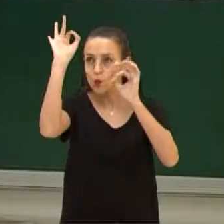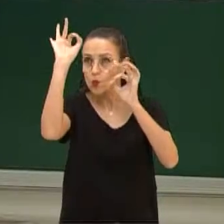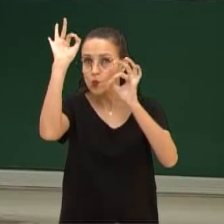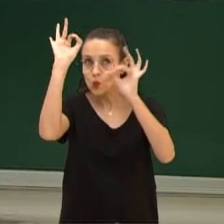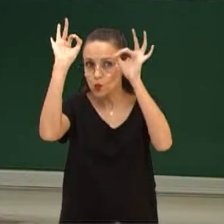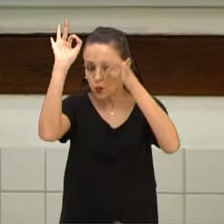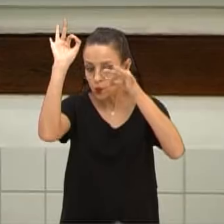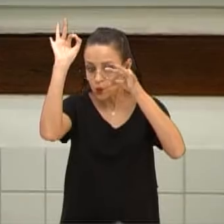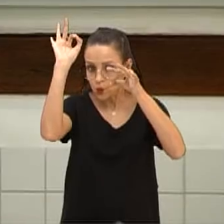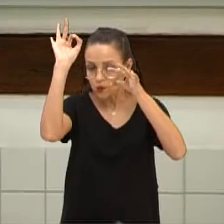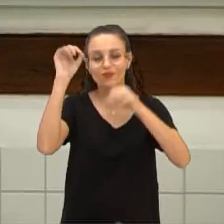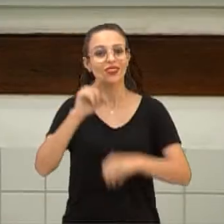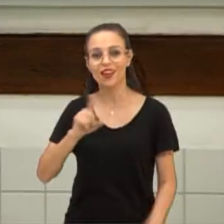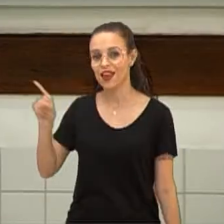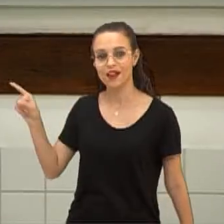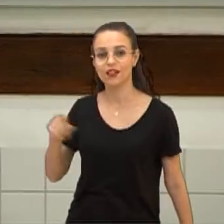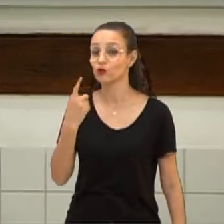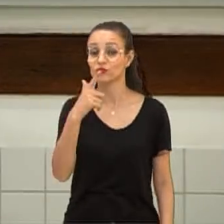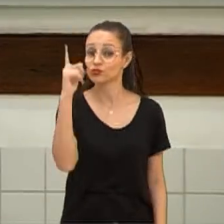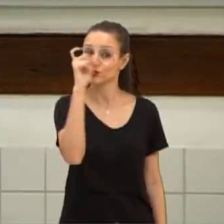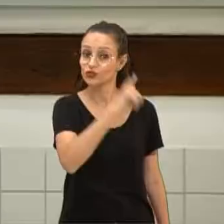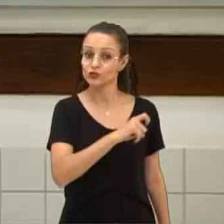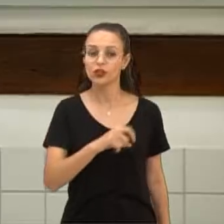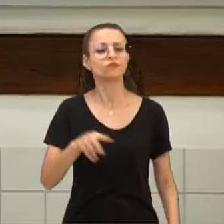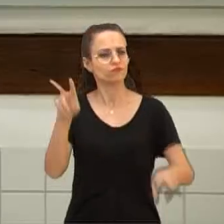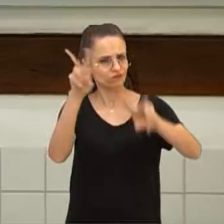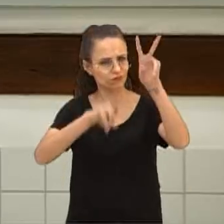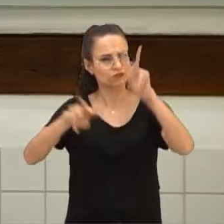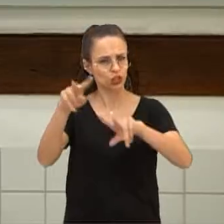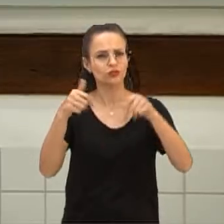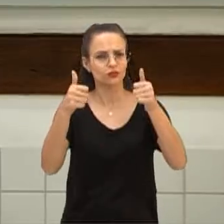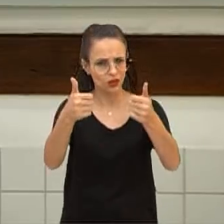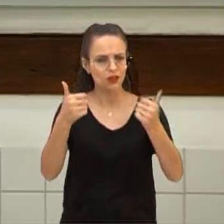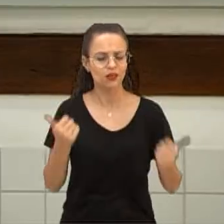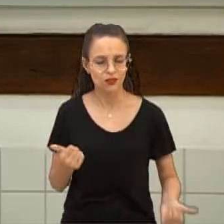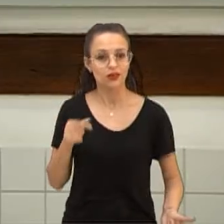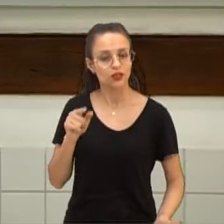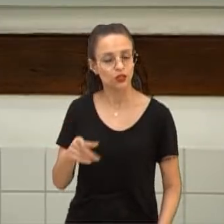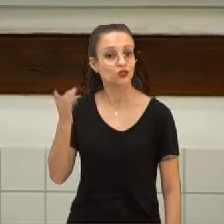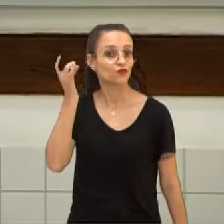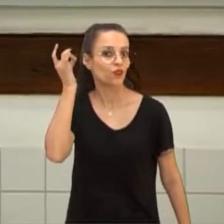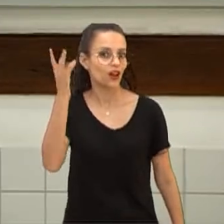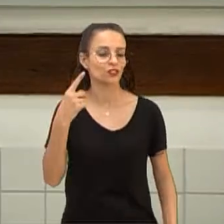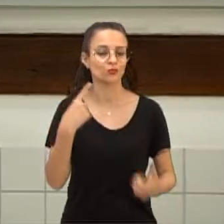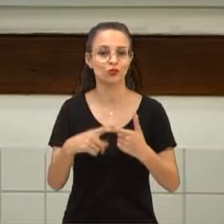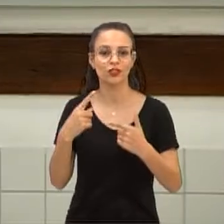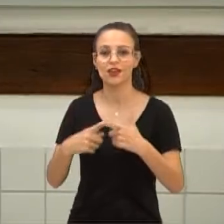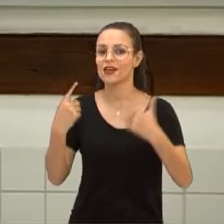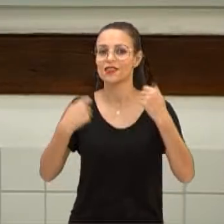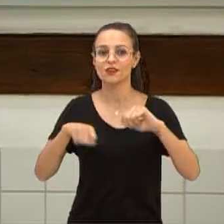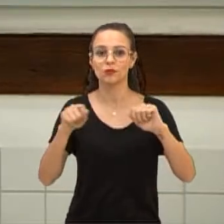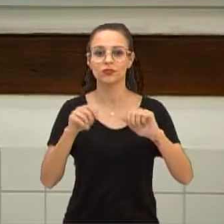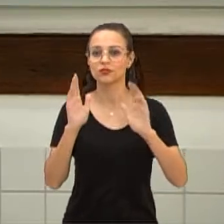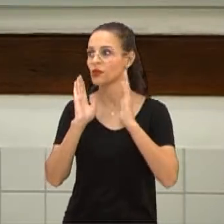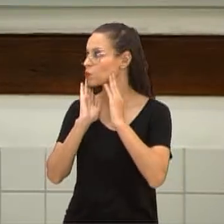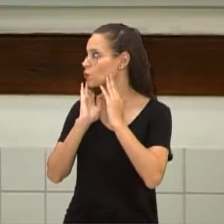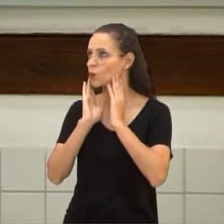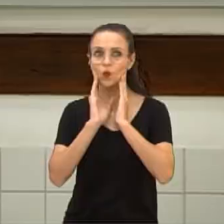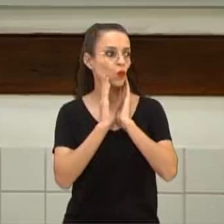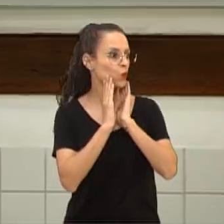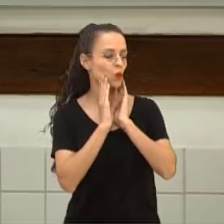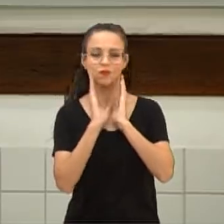baixo, que elas não vão ter dificuldade na visualização. Isso facilitou de sobremaneira, porque ela não precisa mais se mexer